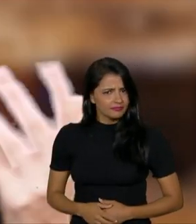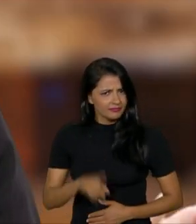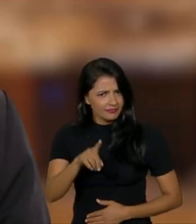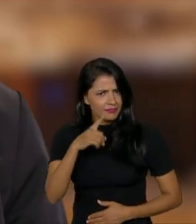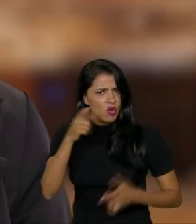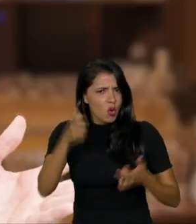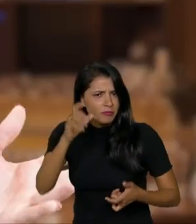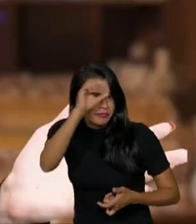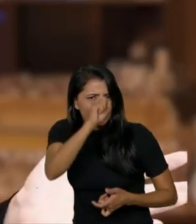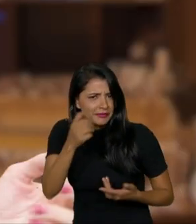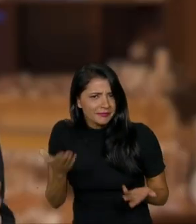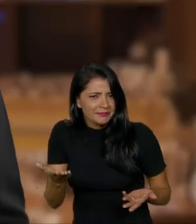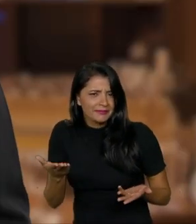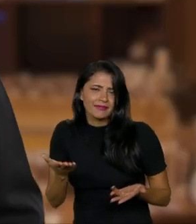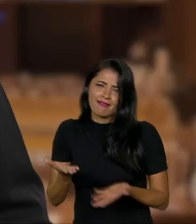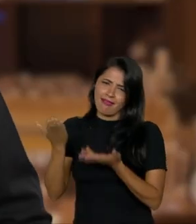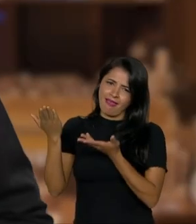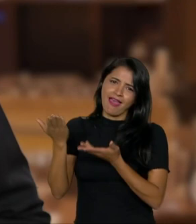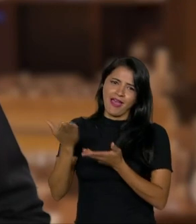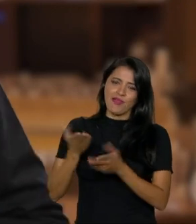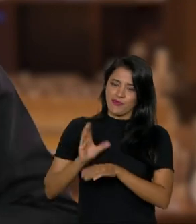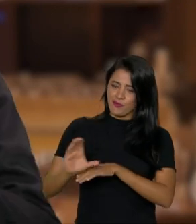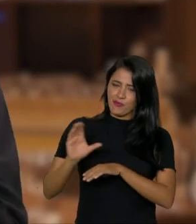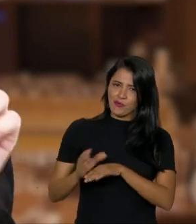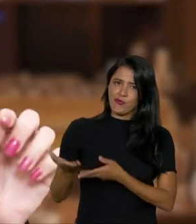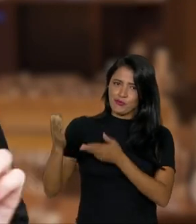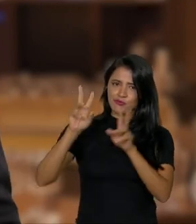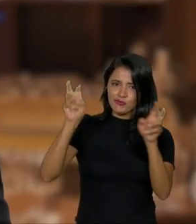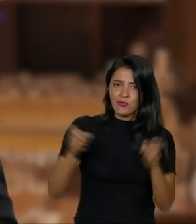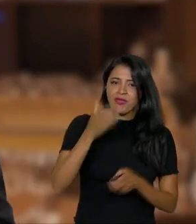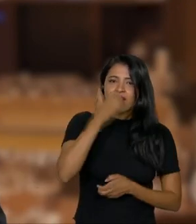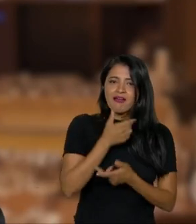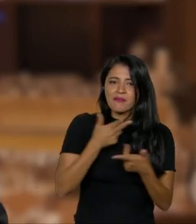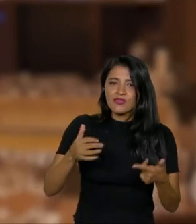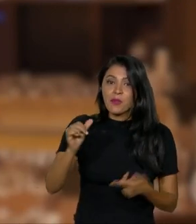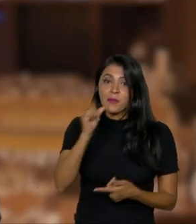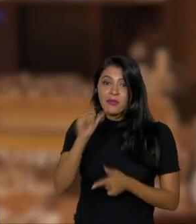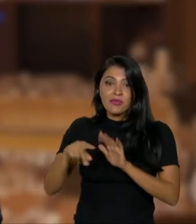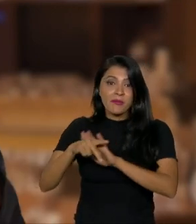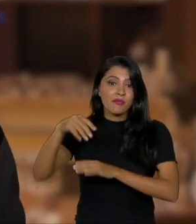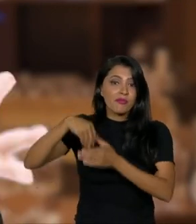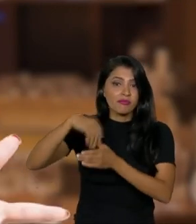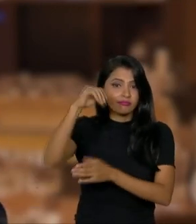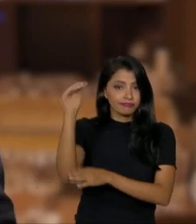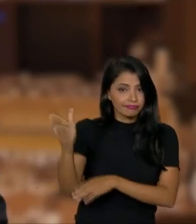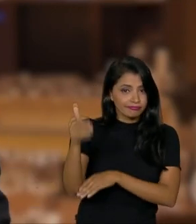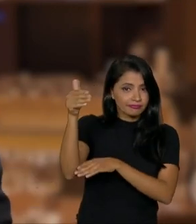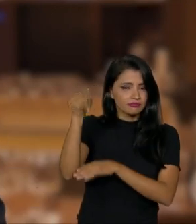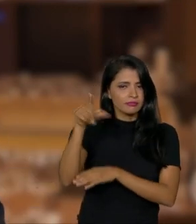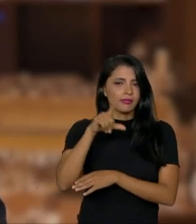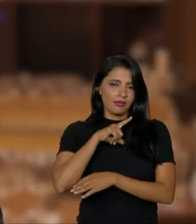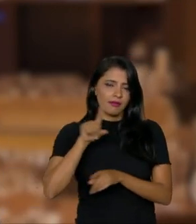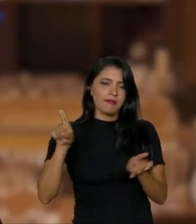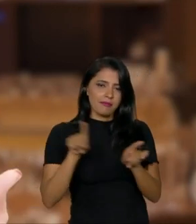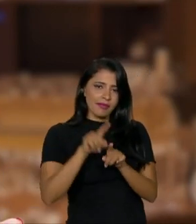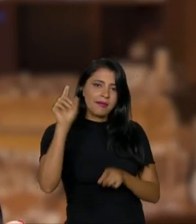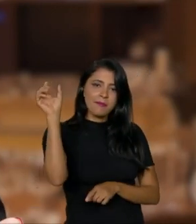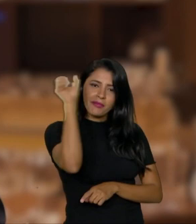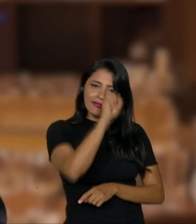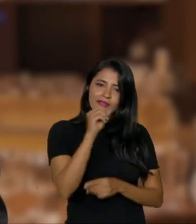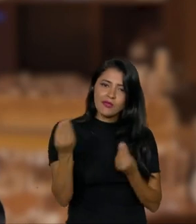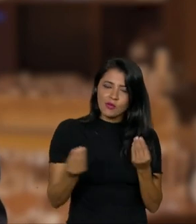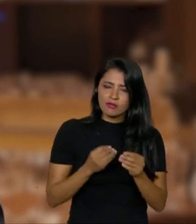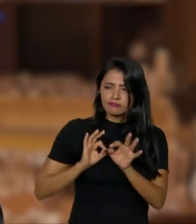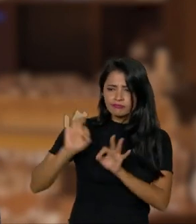Ah, onde eu aprendi? Ah, foi nesse curso sobre alimentos e bebidas na hotelaria. Nele você também vai poder aprender